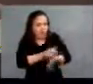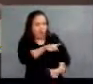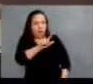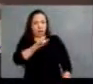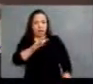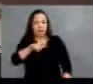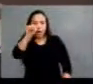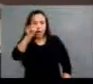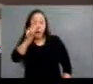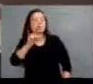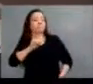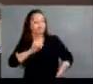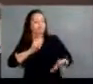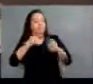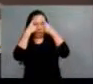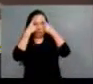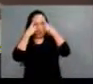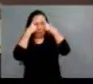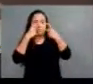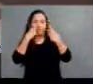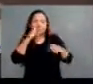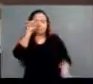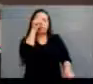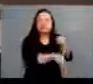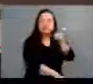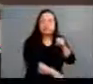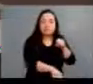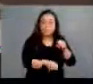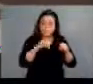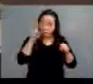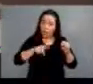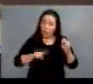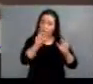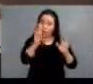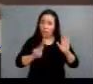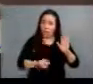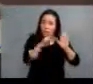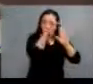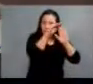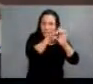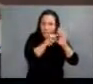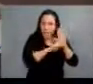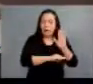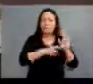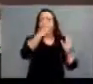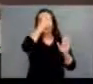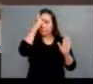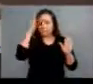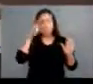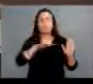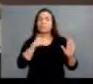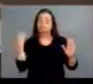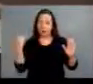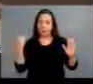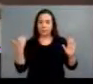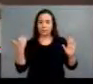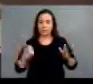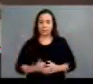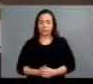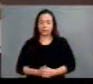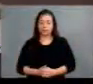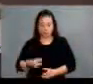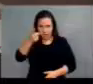preconceito, pela violência. Seres humanos que tiveram as suas vidas interrompidas. A expectativa de